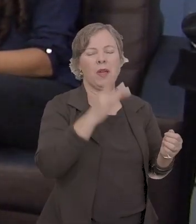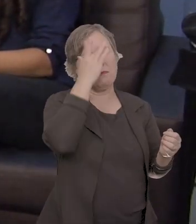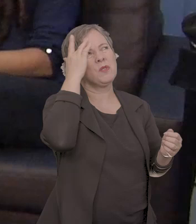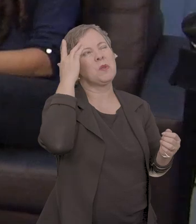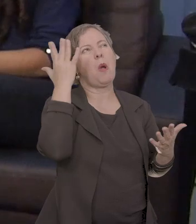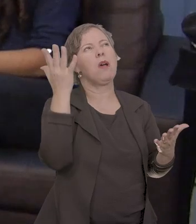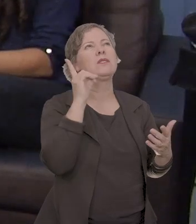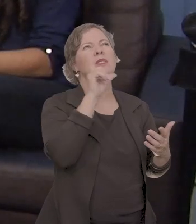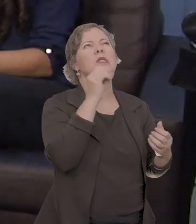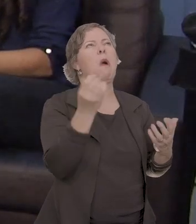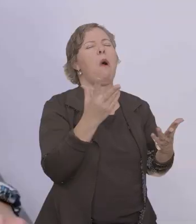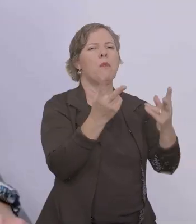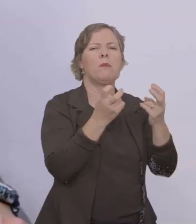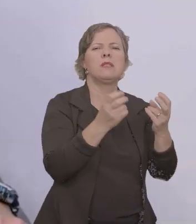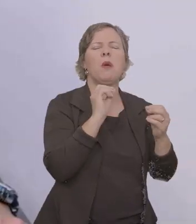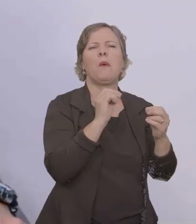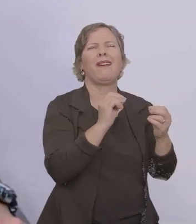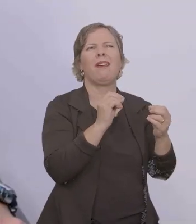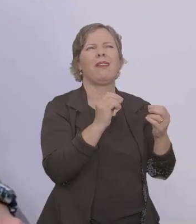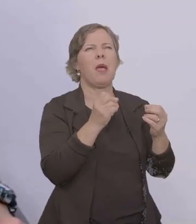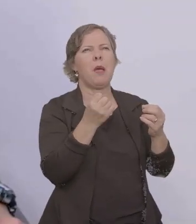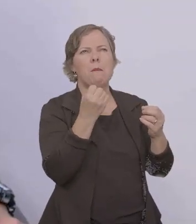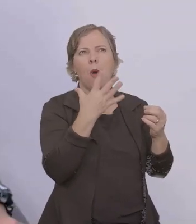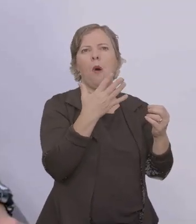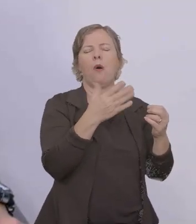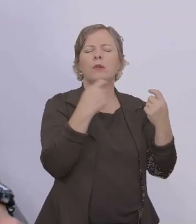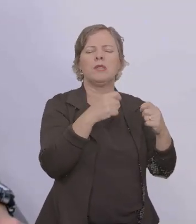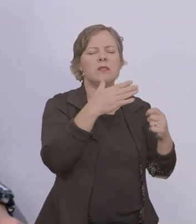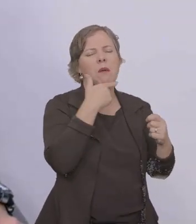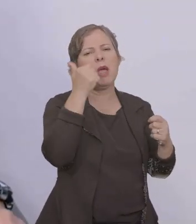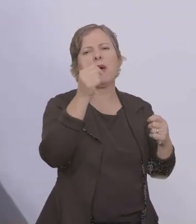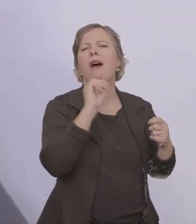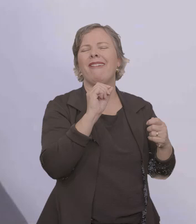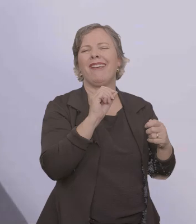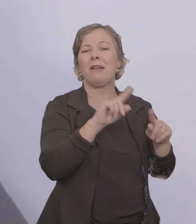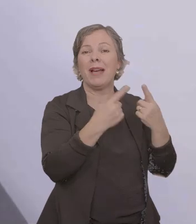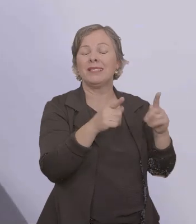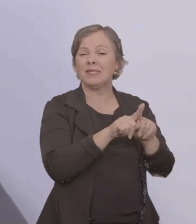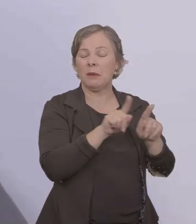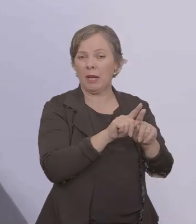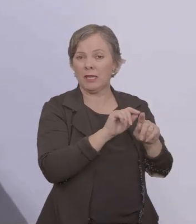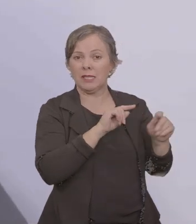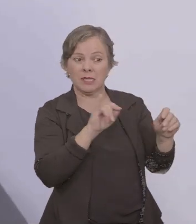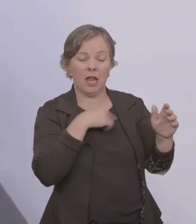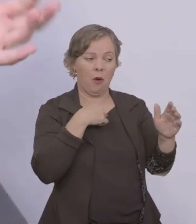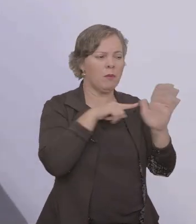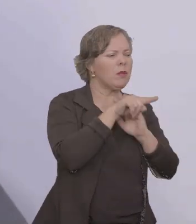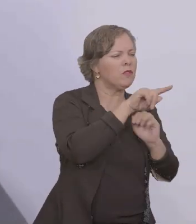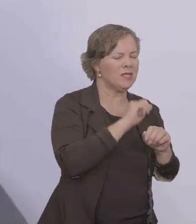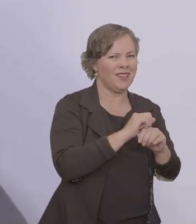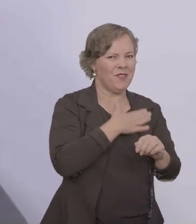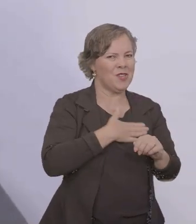pessoas consigam identificar quais são os pontos fortes ou os pontos de melhoria, mas se eu perguntar hoje para você o que